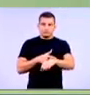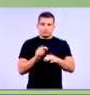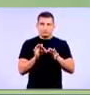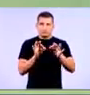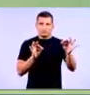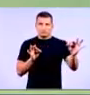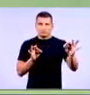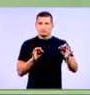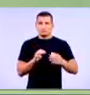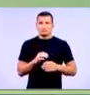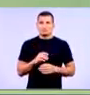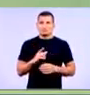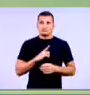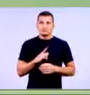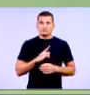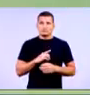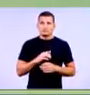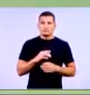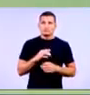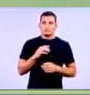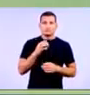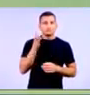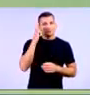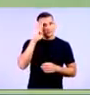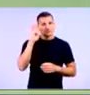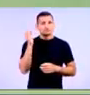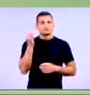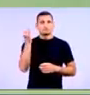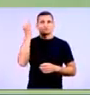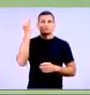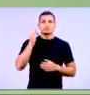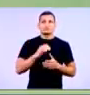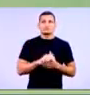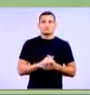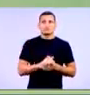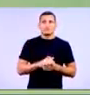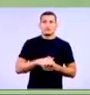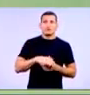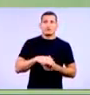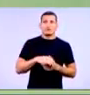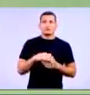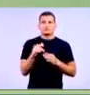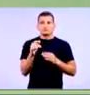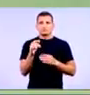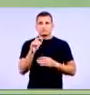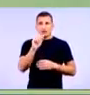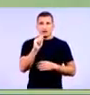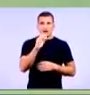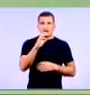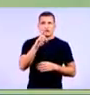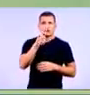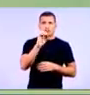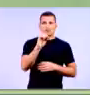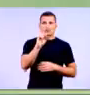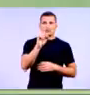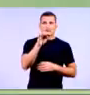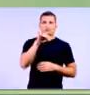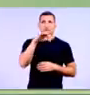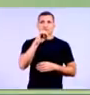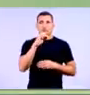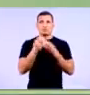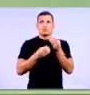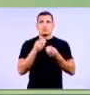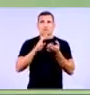se fundamenta em alguns princípios que vimos hoje. Construa um acróstico com os princípios e metodologias da educação